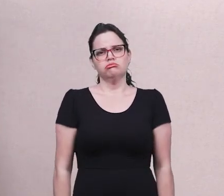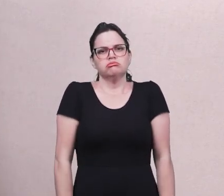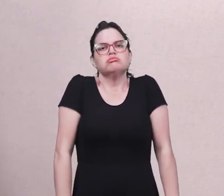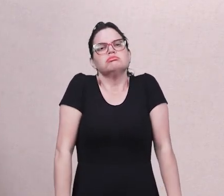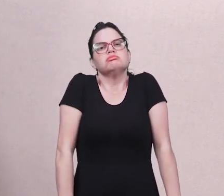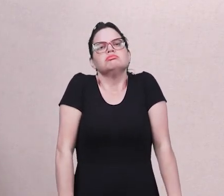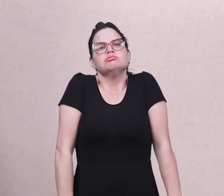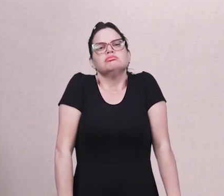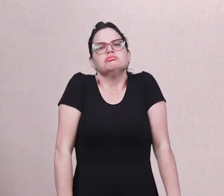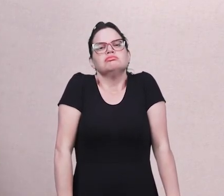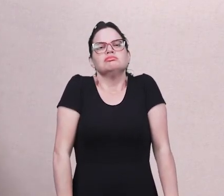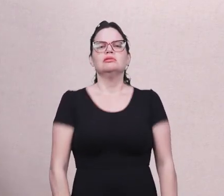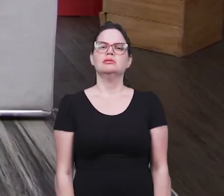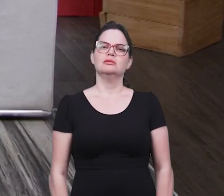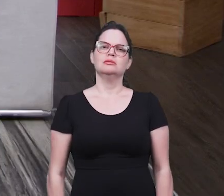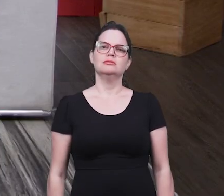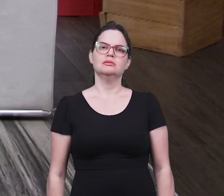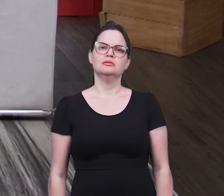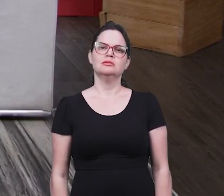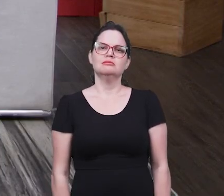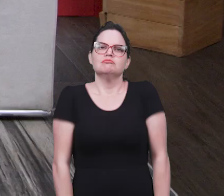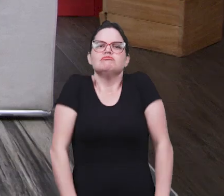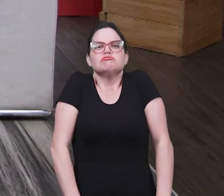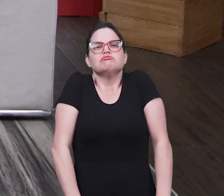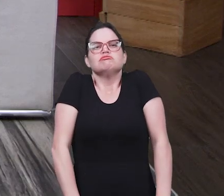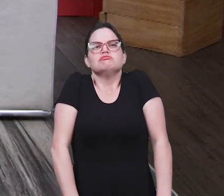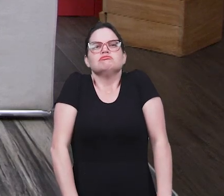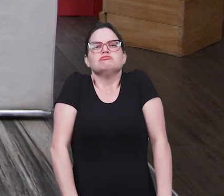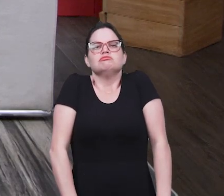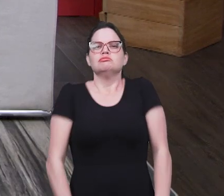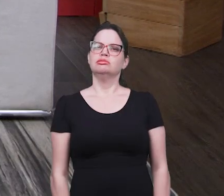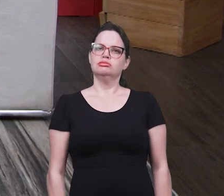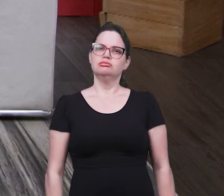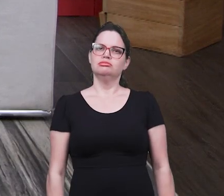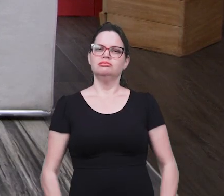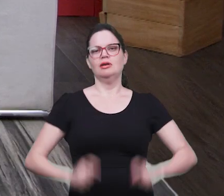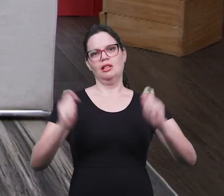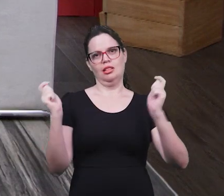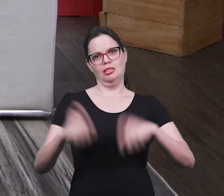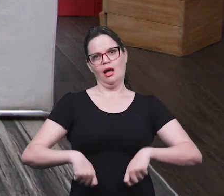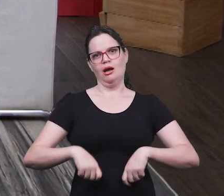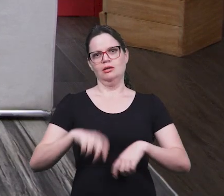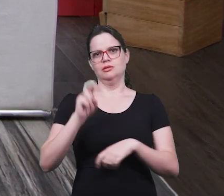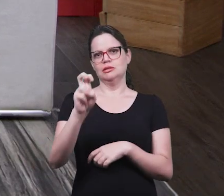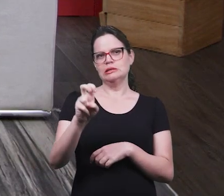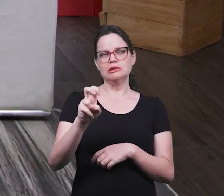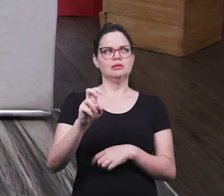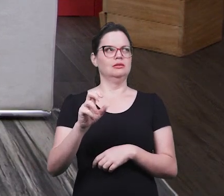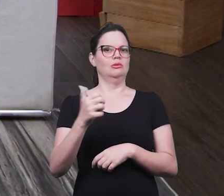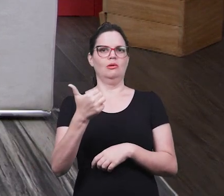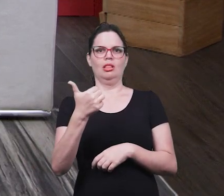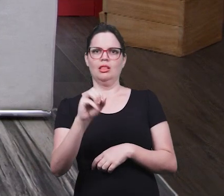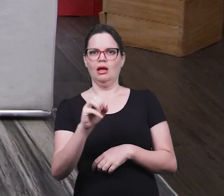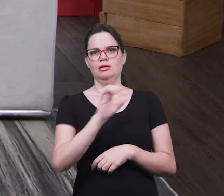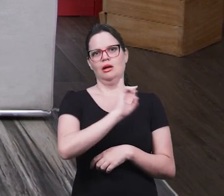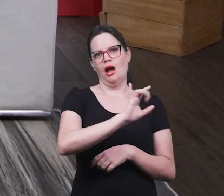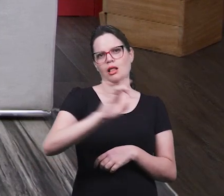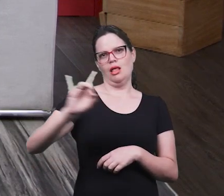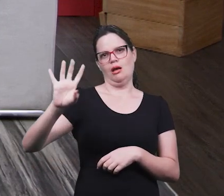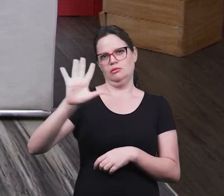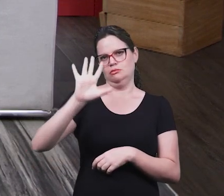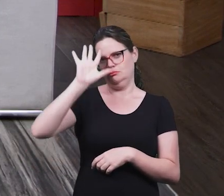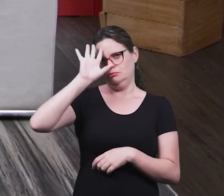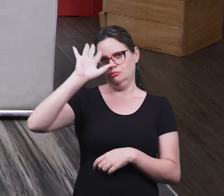bem. Até se sentir relaxado. Relaxado, exatamente. Então, você vai fazer ali 5, 10, é